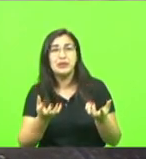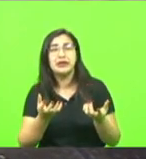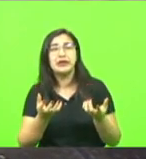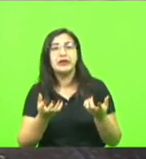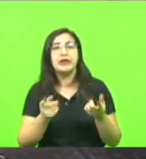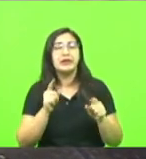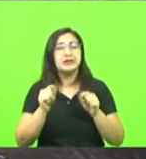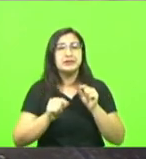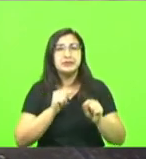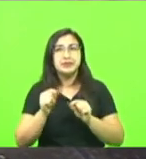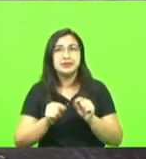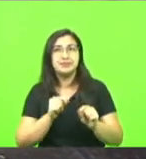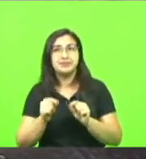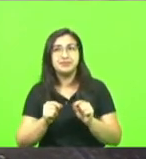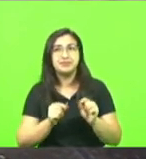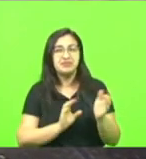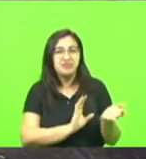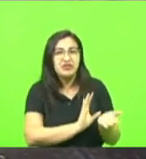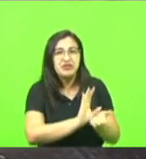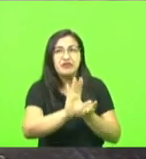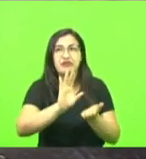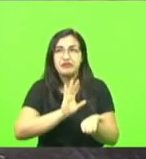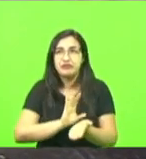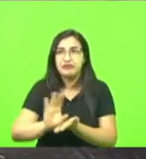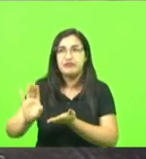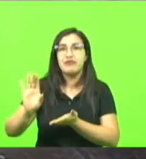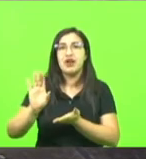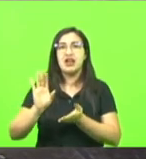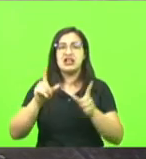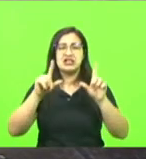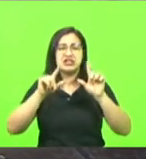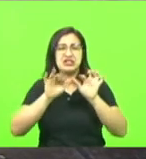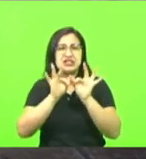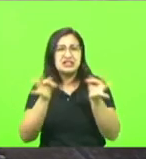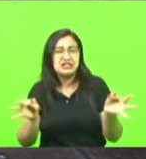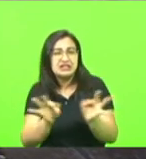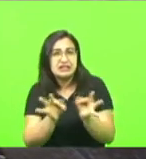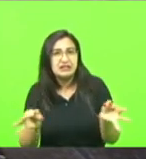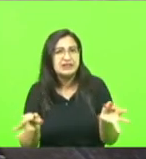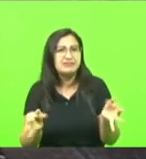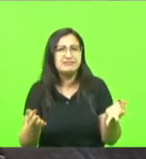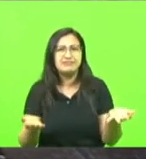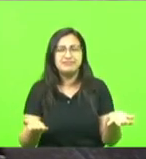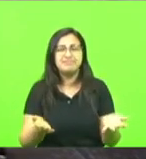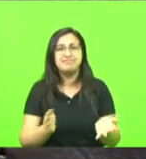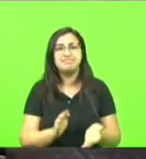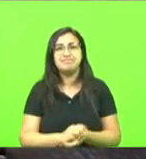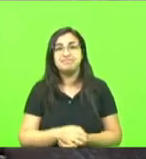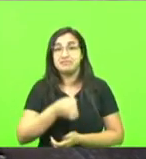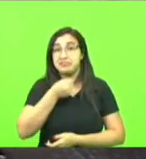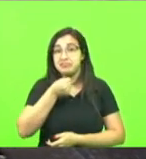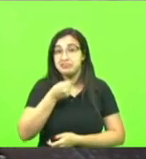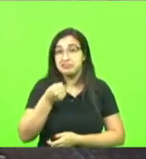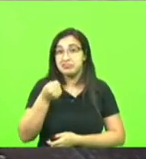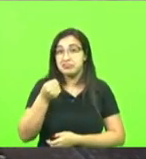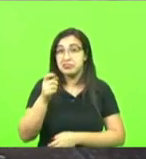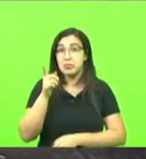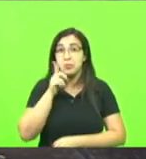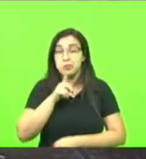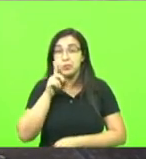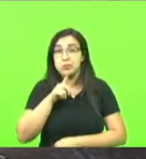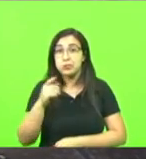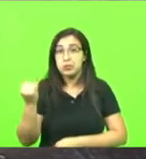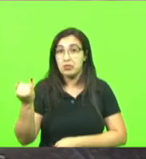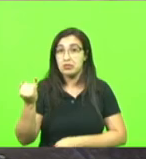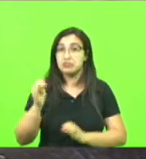Nós estamos sempre querendo investir em soluções simplistas e, como diz um conhecido jornalista americano, para cada